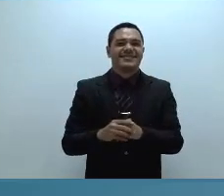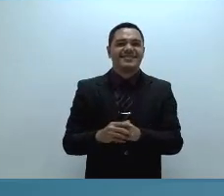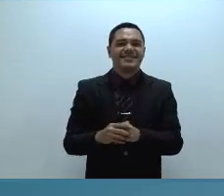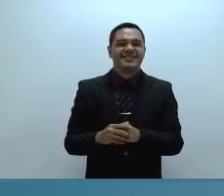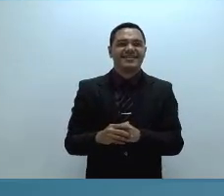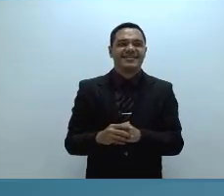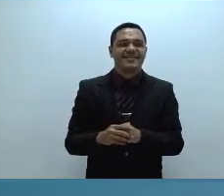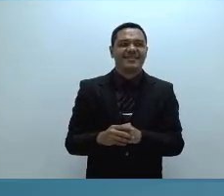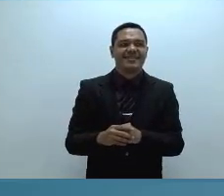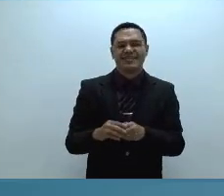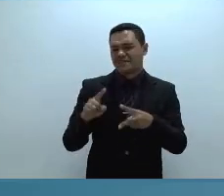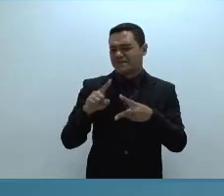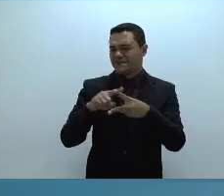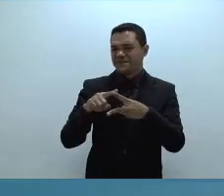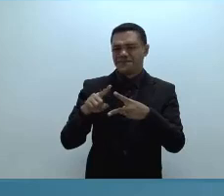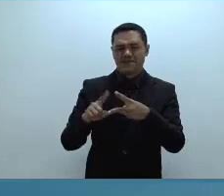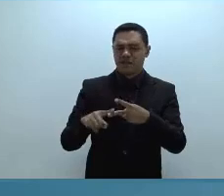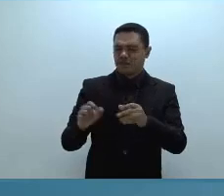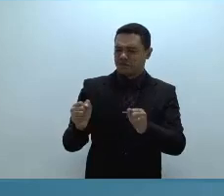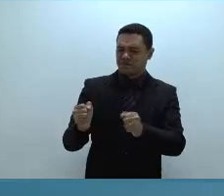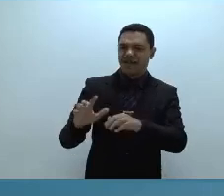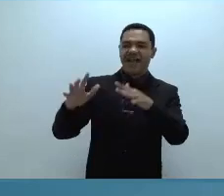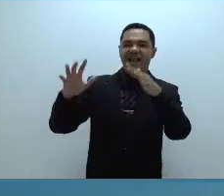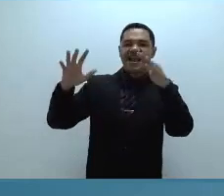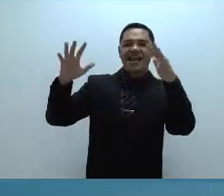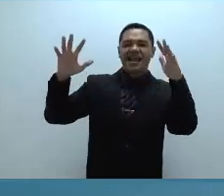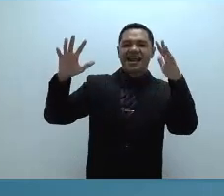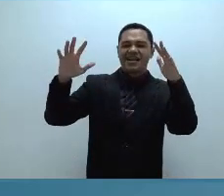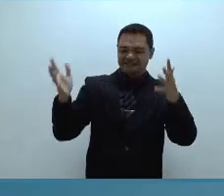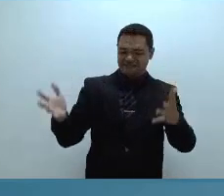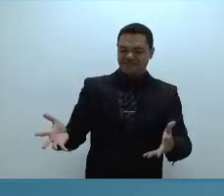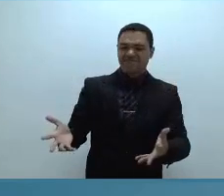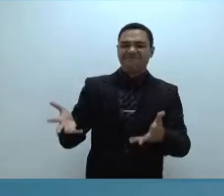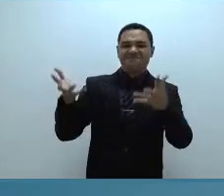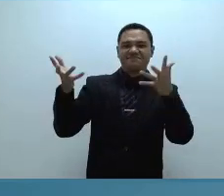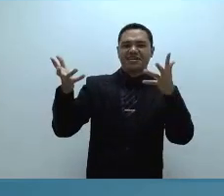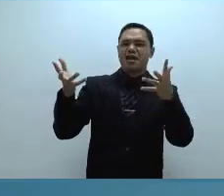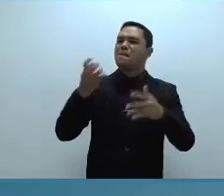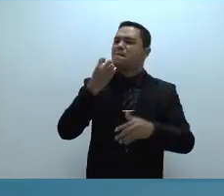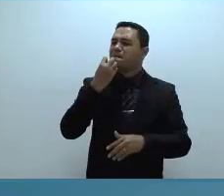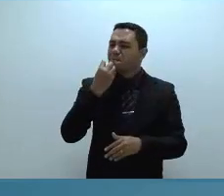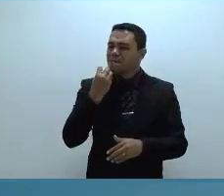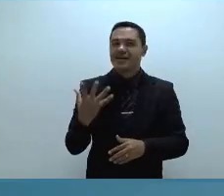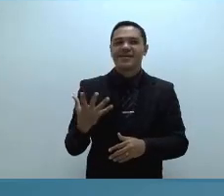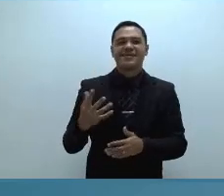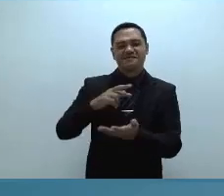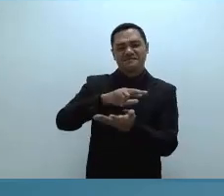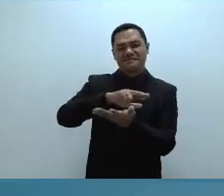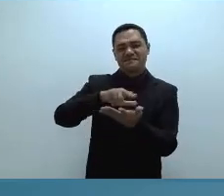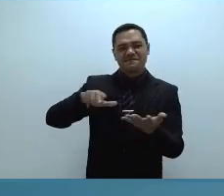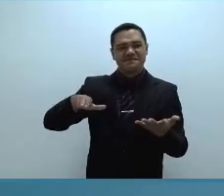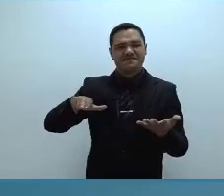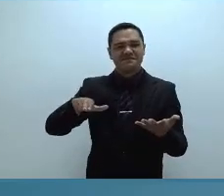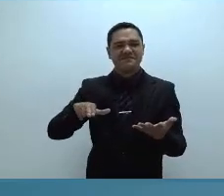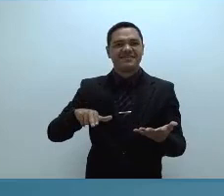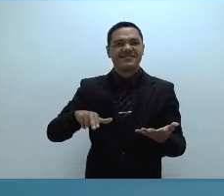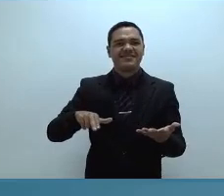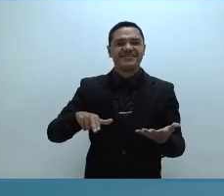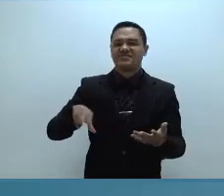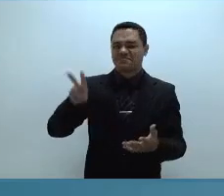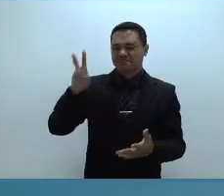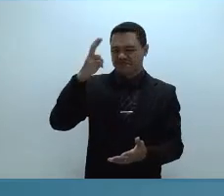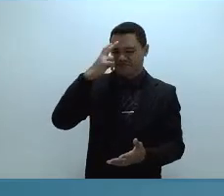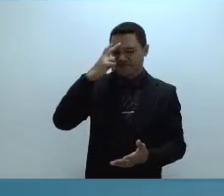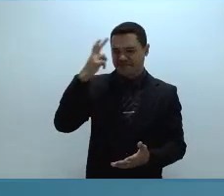Filomena, uma pessoa também grandiosa, tanto quanto a Kédia, uma pessoa de bem, pessoas